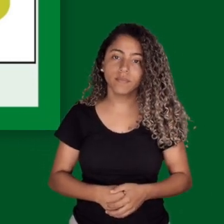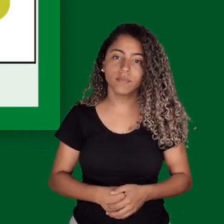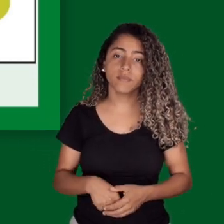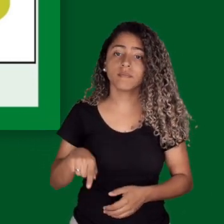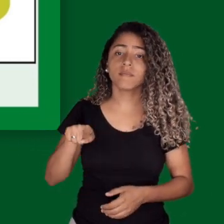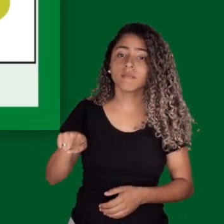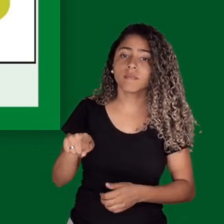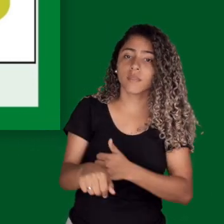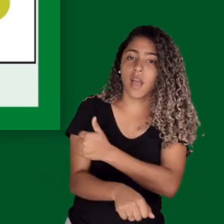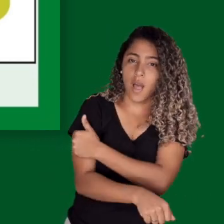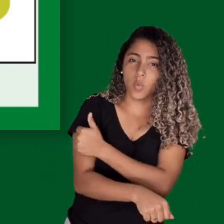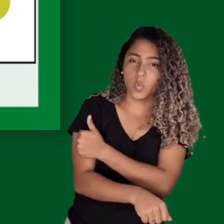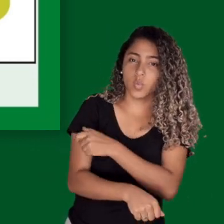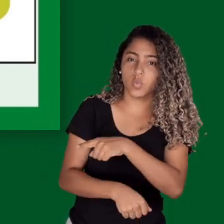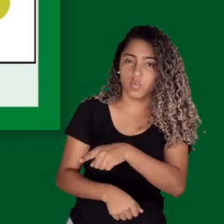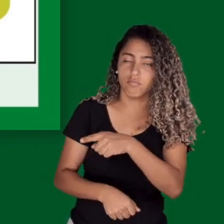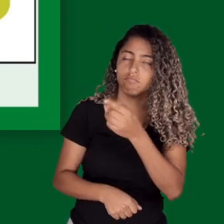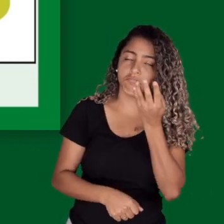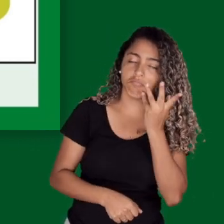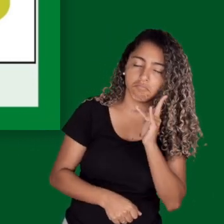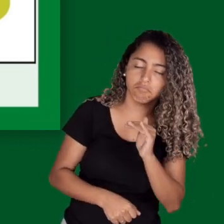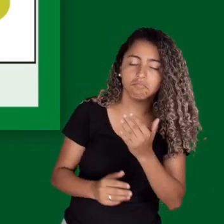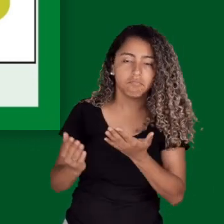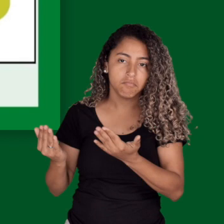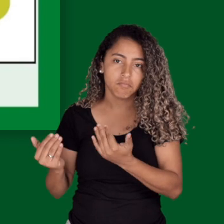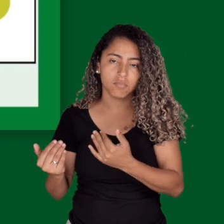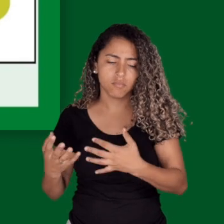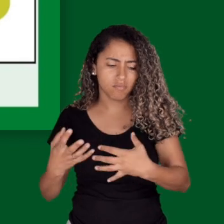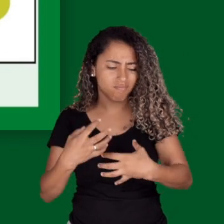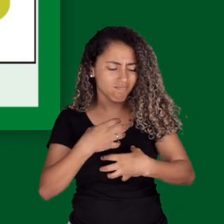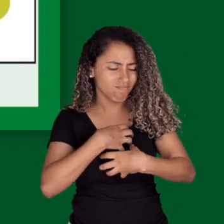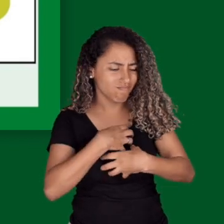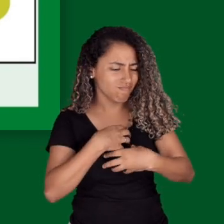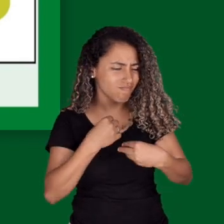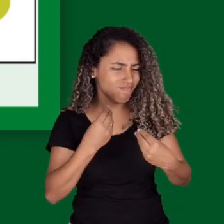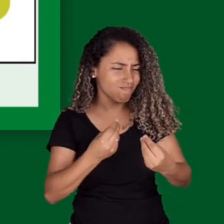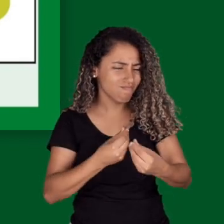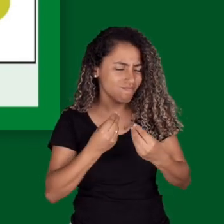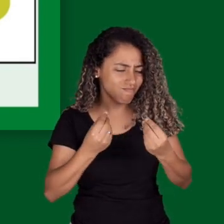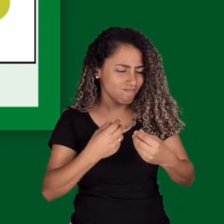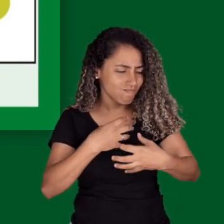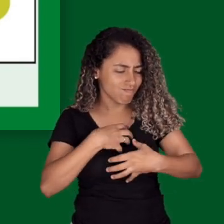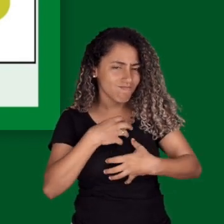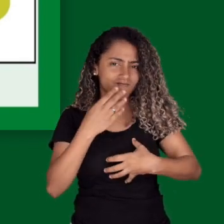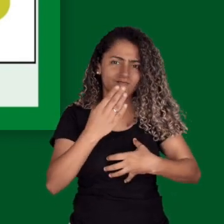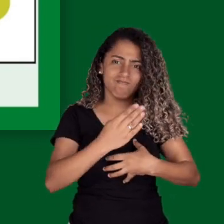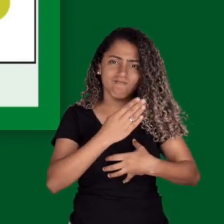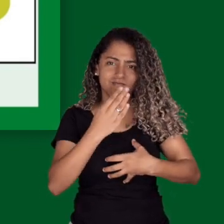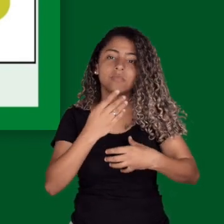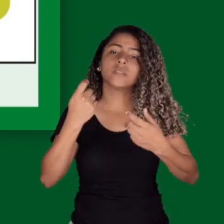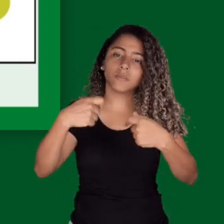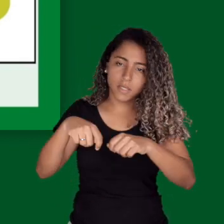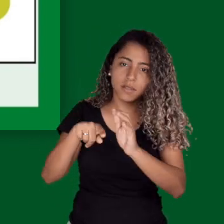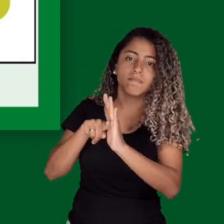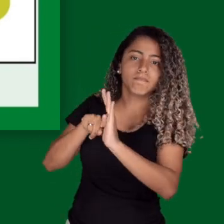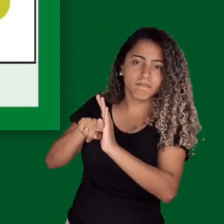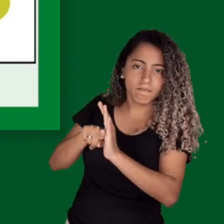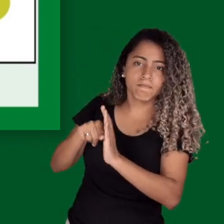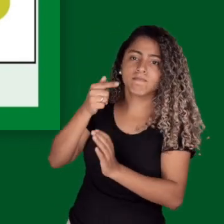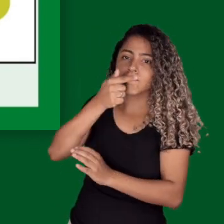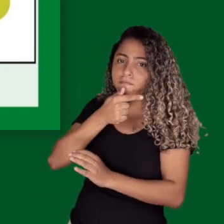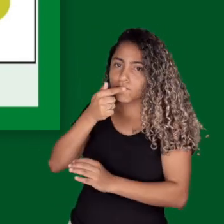essa criança, esse adolescente tiverem qualquer tipo de sintoma ou mal-estar, eles devem monitorar a